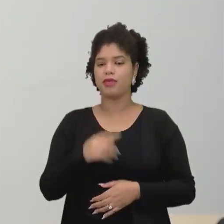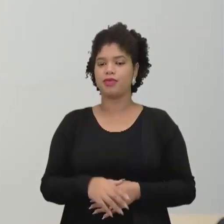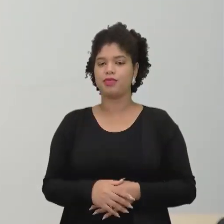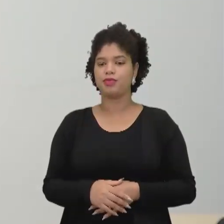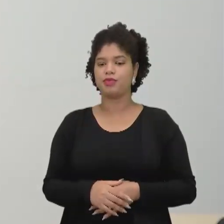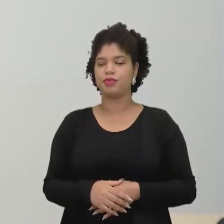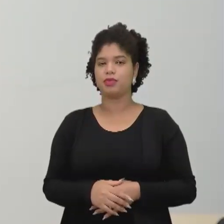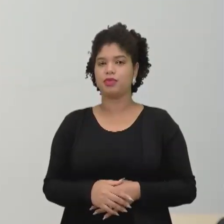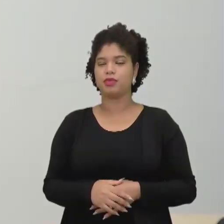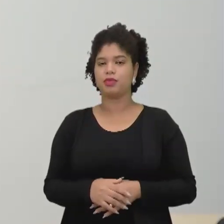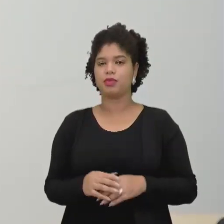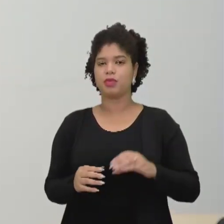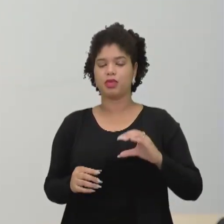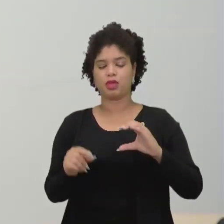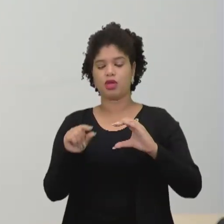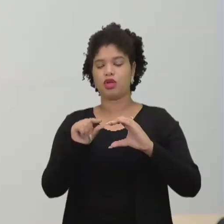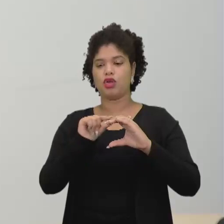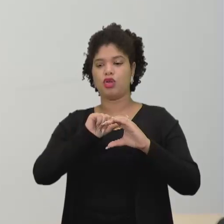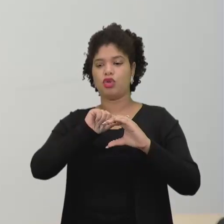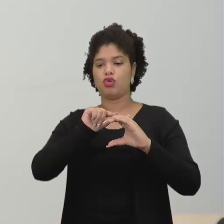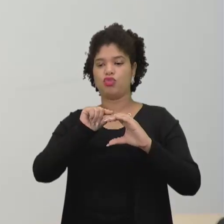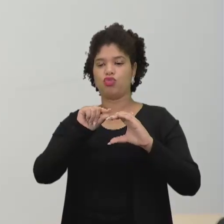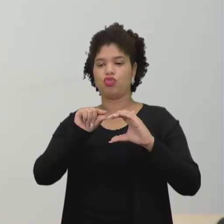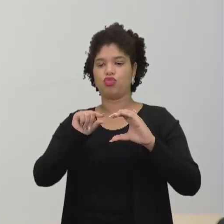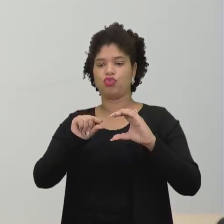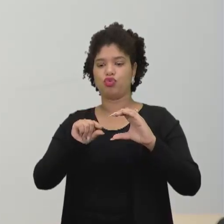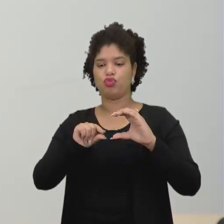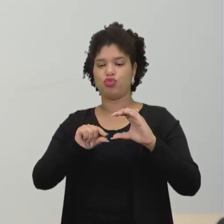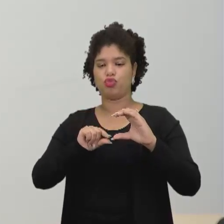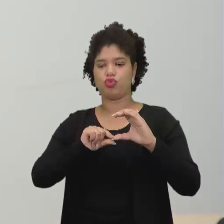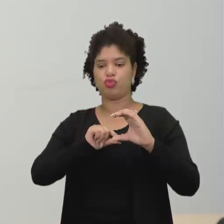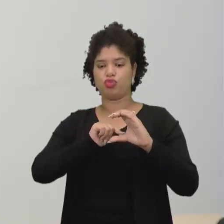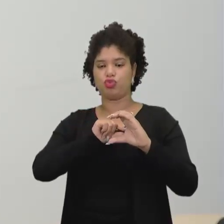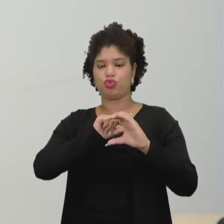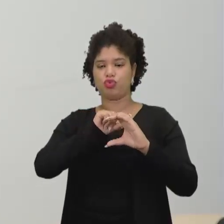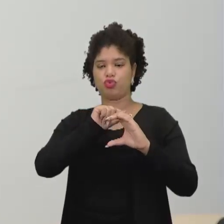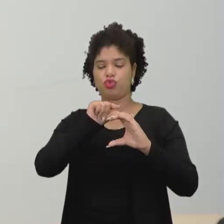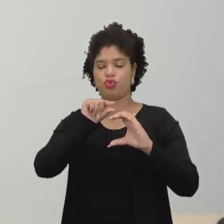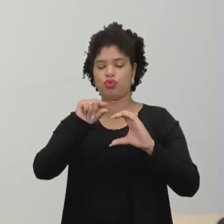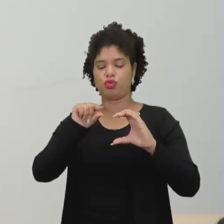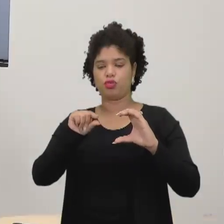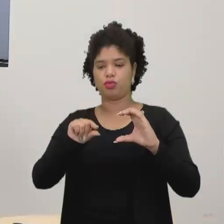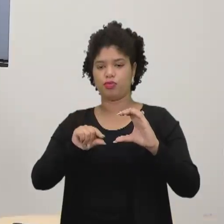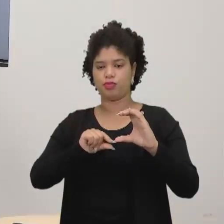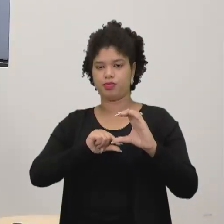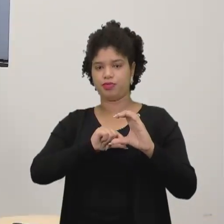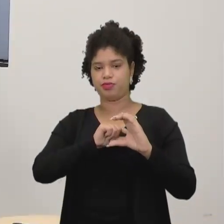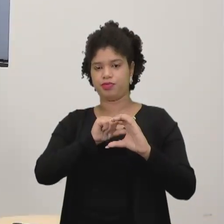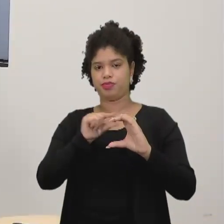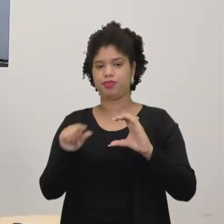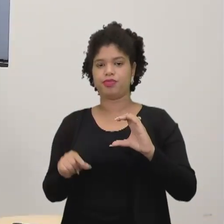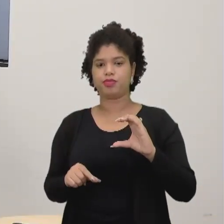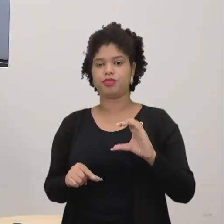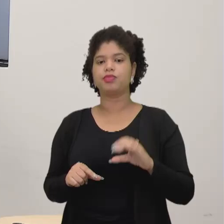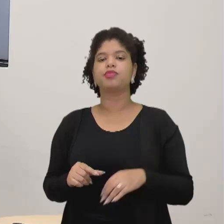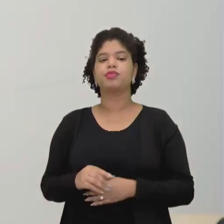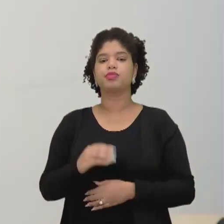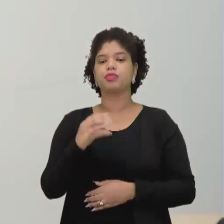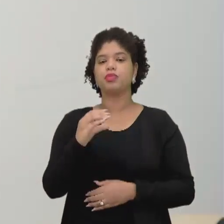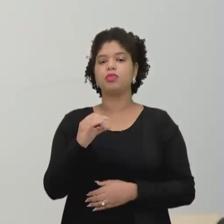de cima, onde eu coloco as canetas, ó, que é furado tipo um bambolê, este contorno aqui, ó,